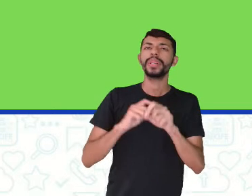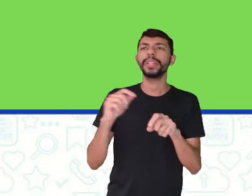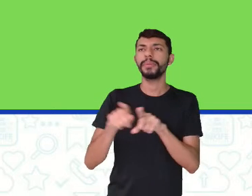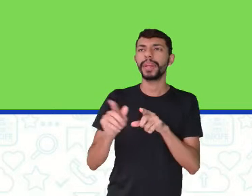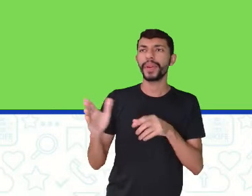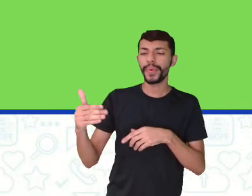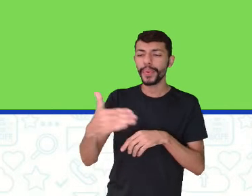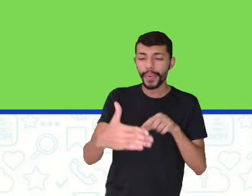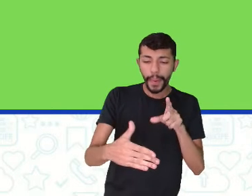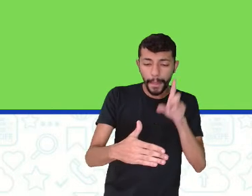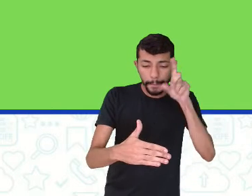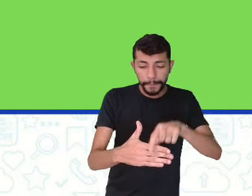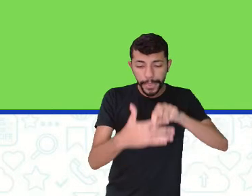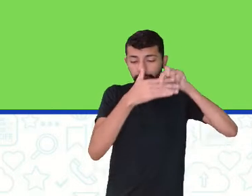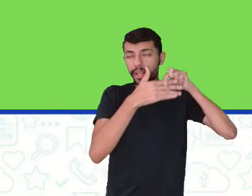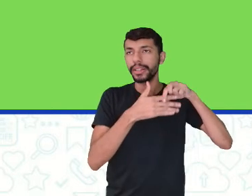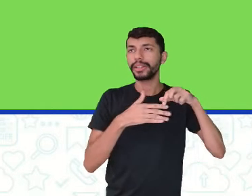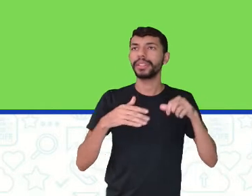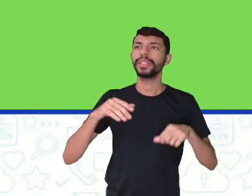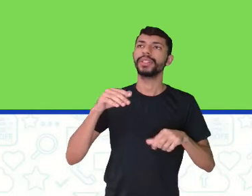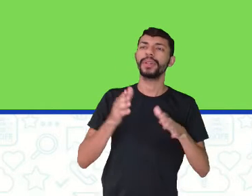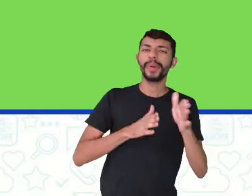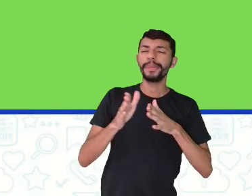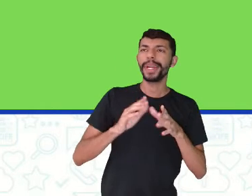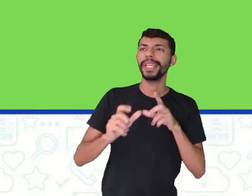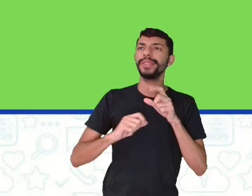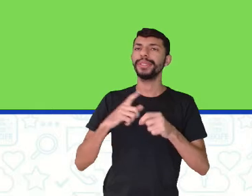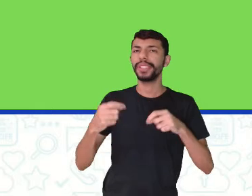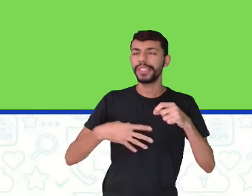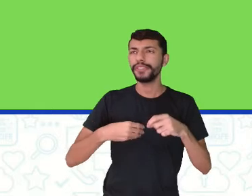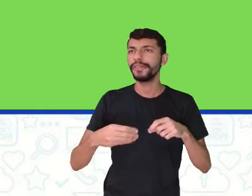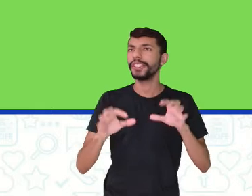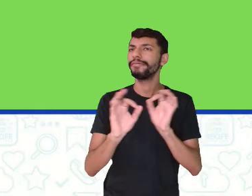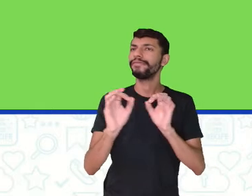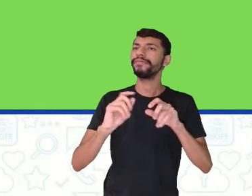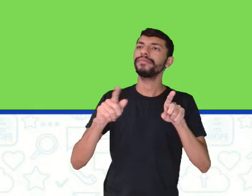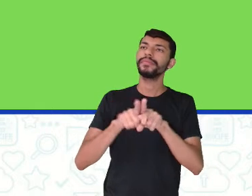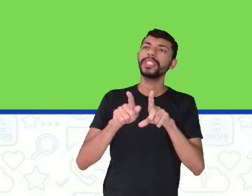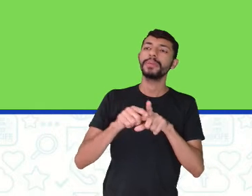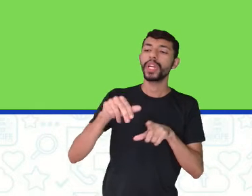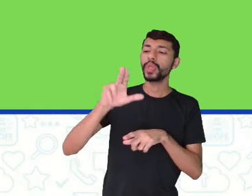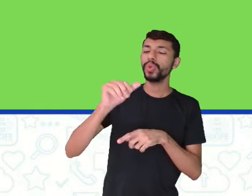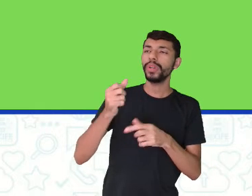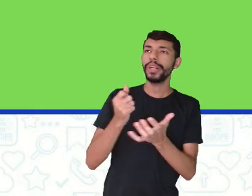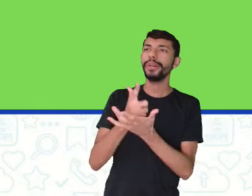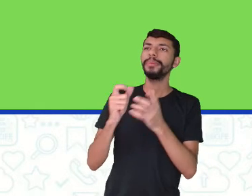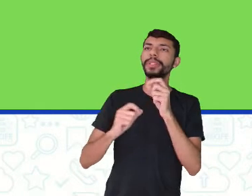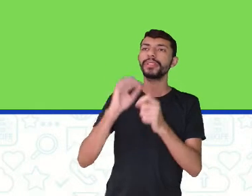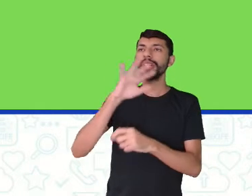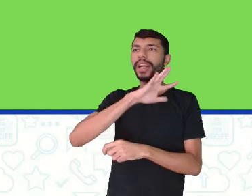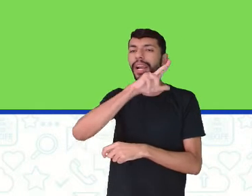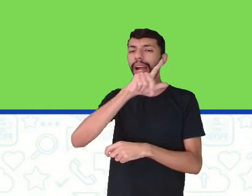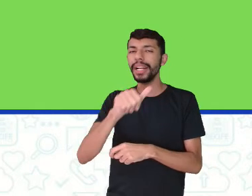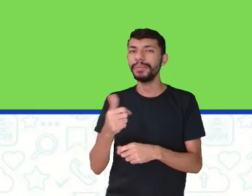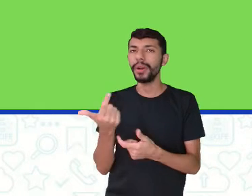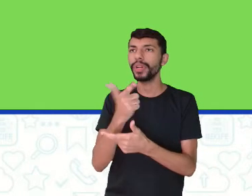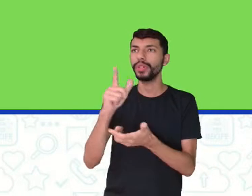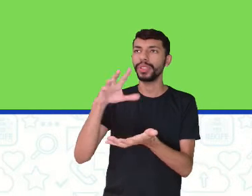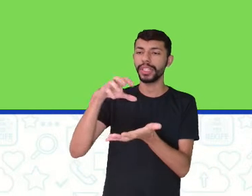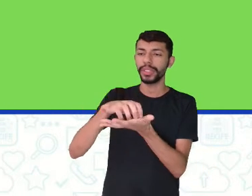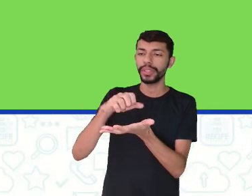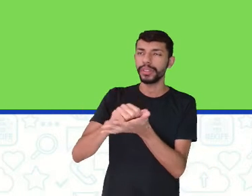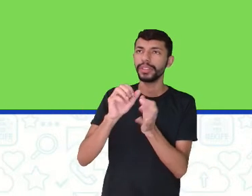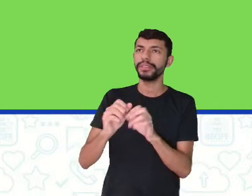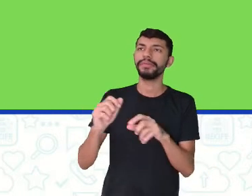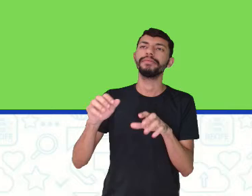manter, não facilitar a extinção de espécies. Nunca compre animais silvestres sem registros ou evitar realmente